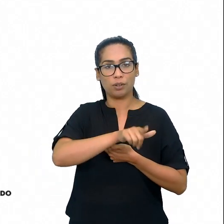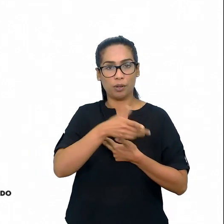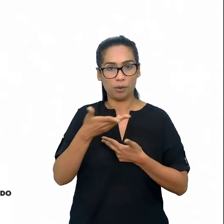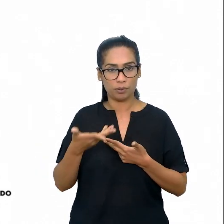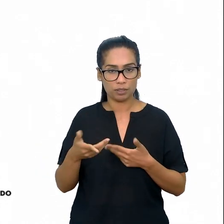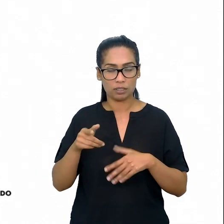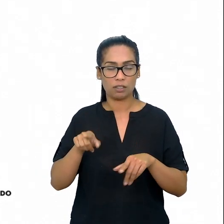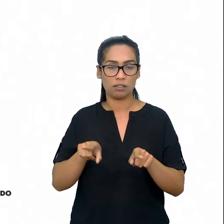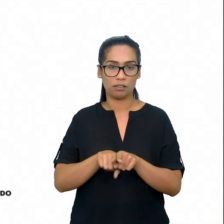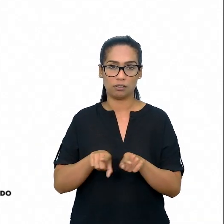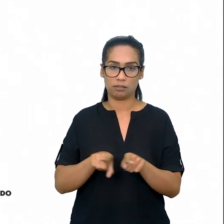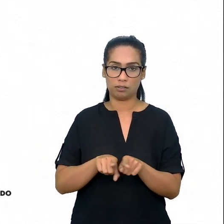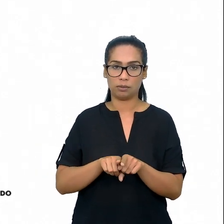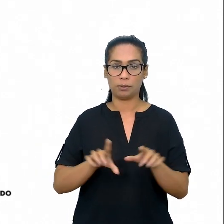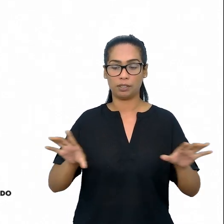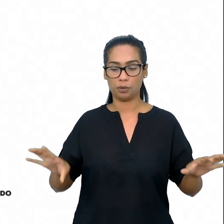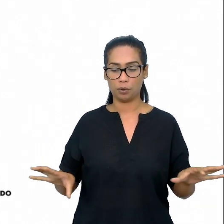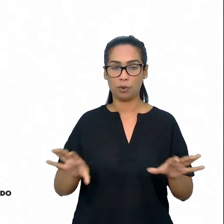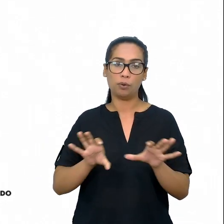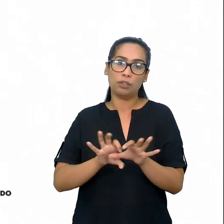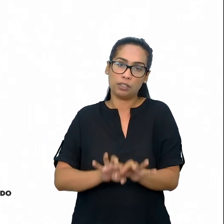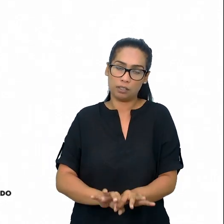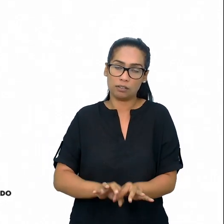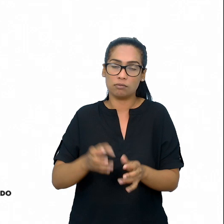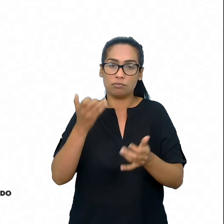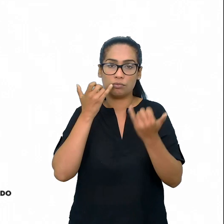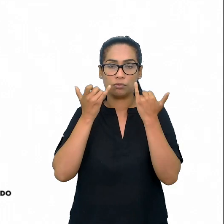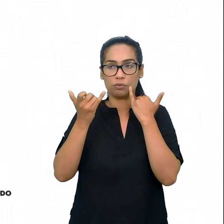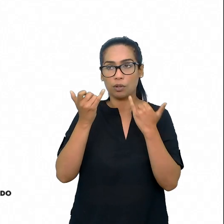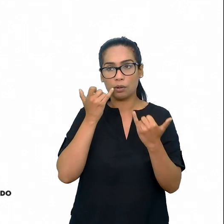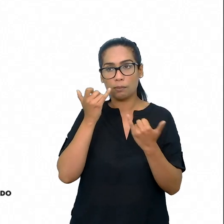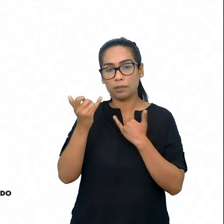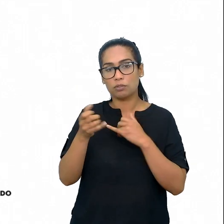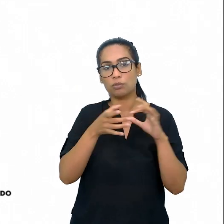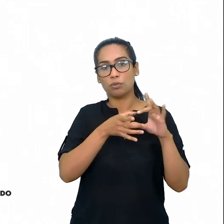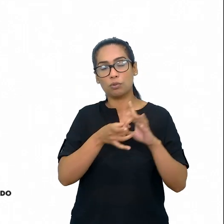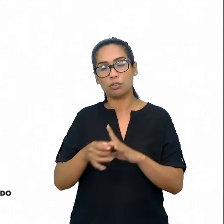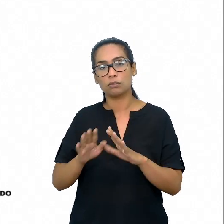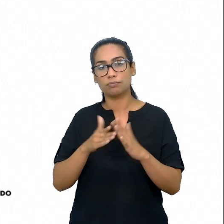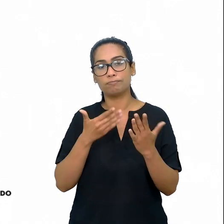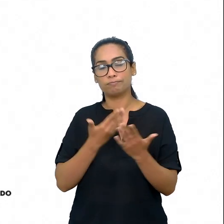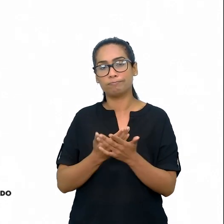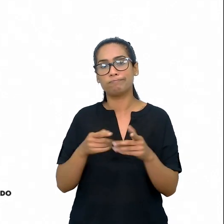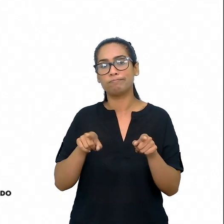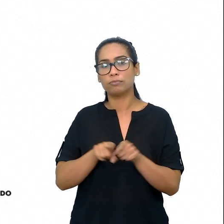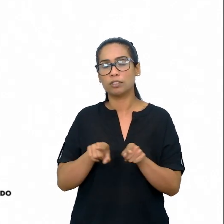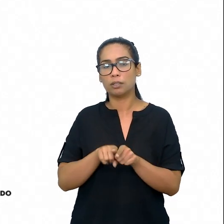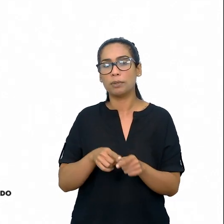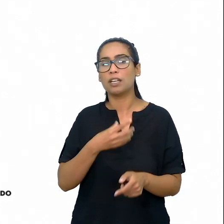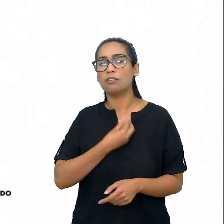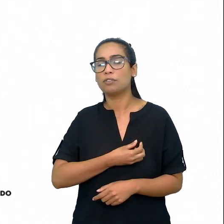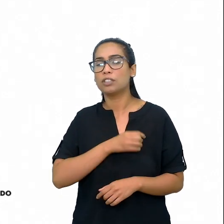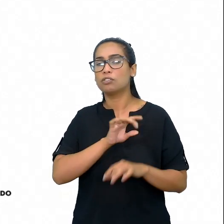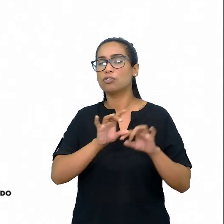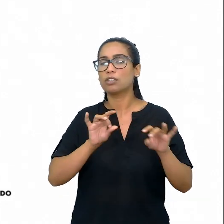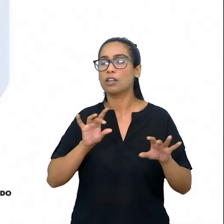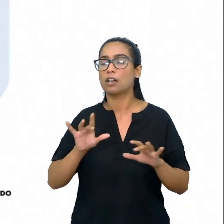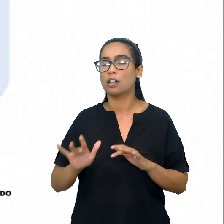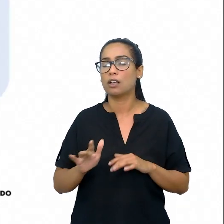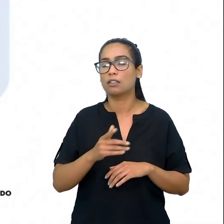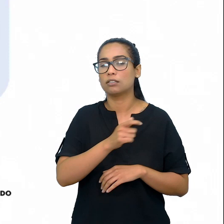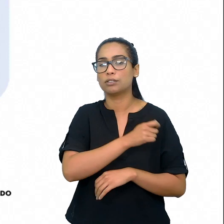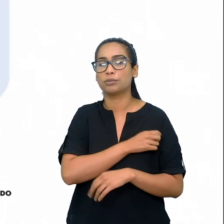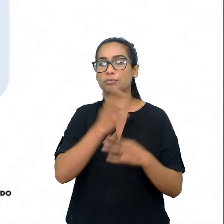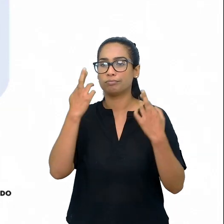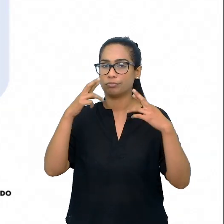forma a levar também em consideração o contexto da escola e a realidade dos nossos estudantes. Bom, Agora que